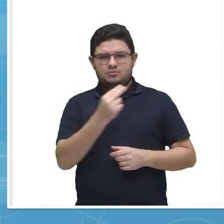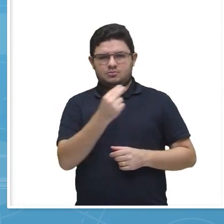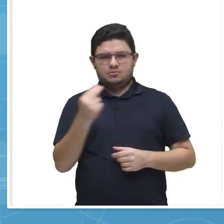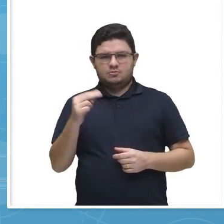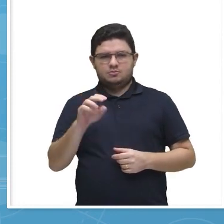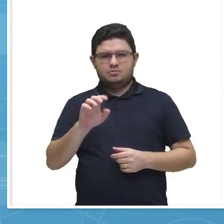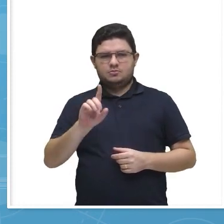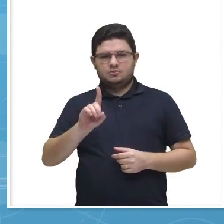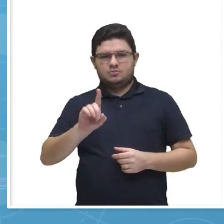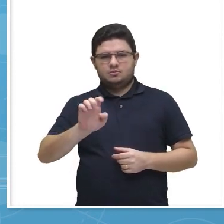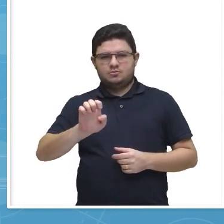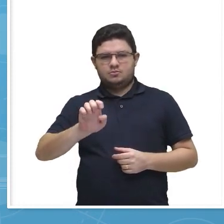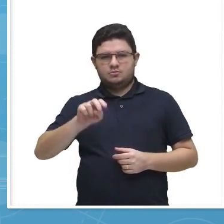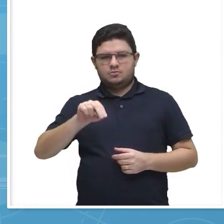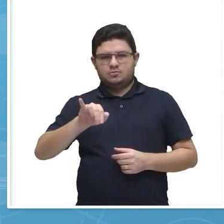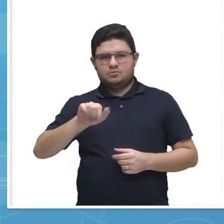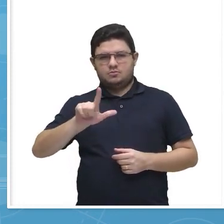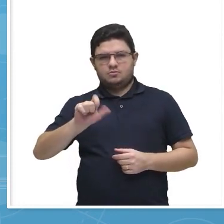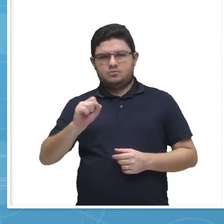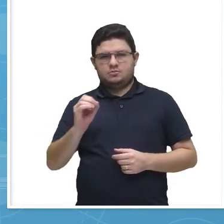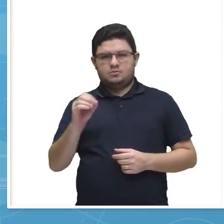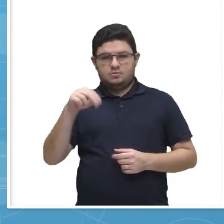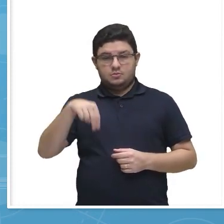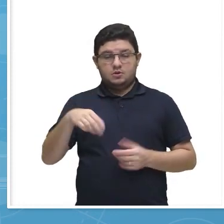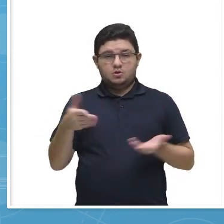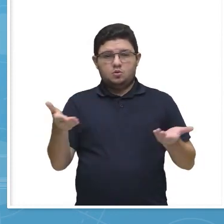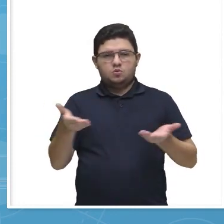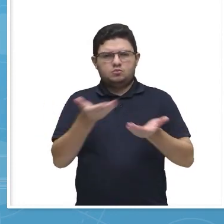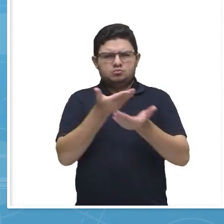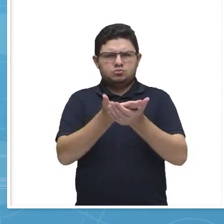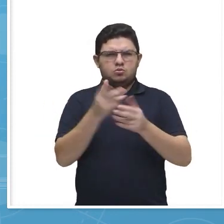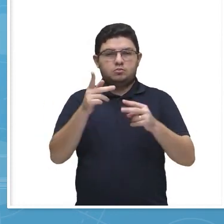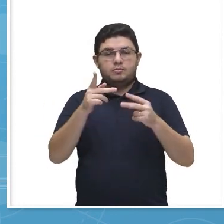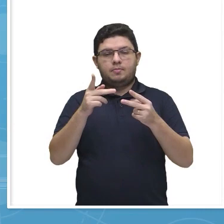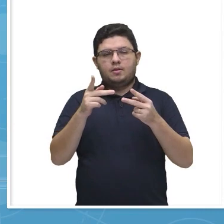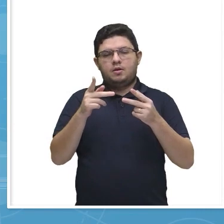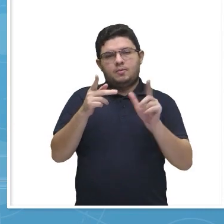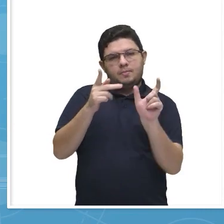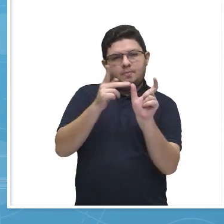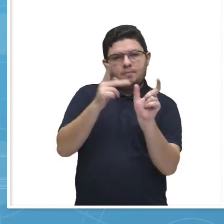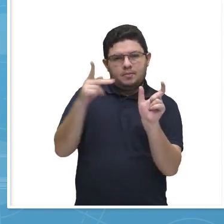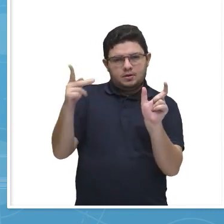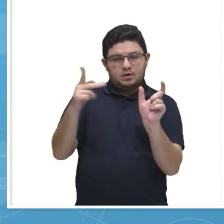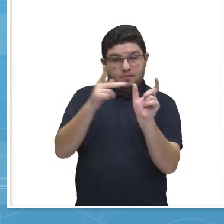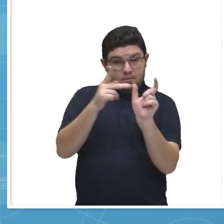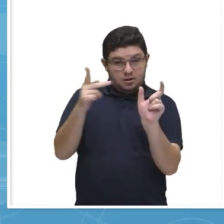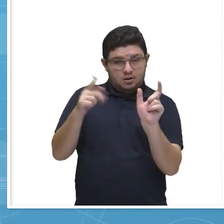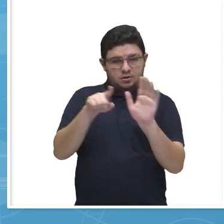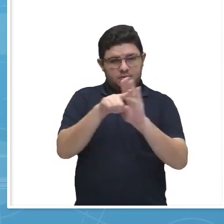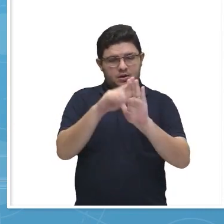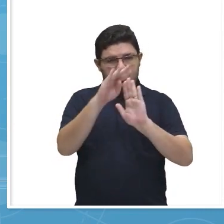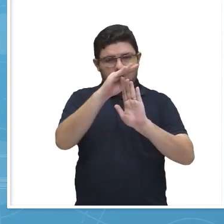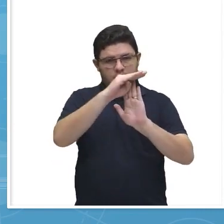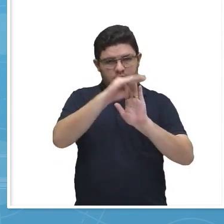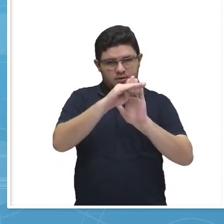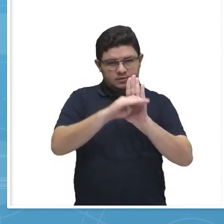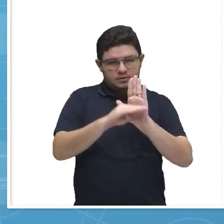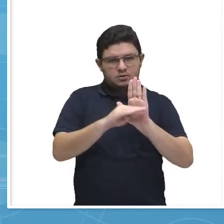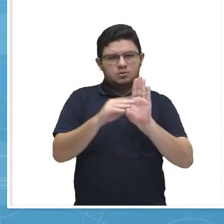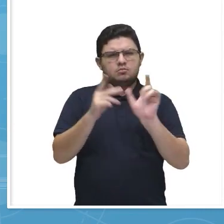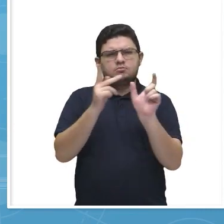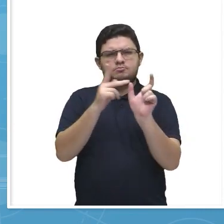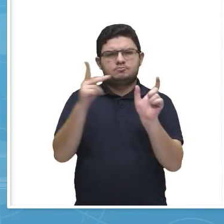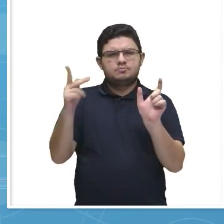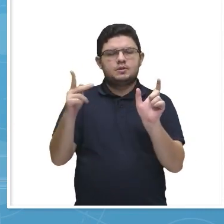vamos estudar o predicado. Vamos observar as suas classificações também em predicado verbal,